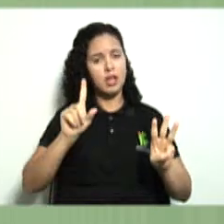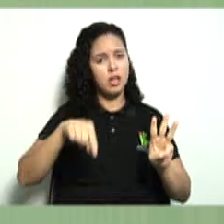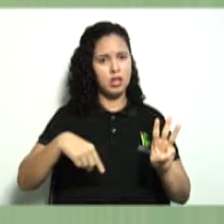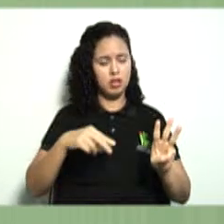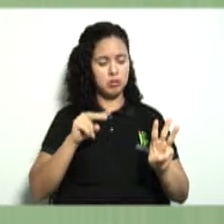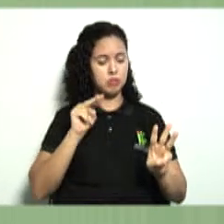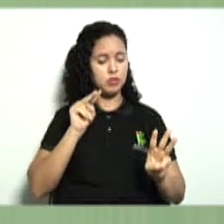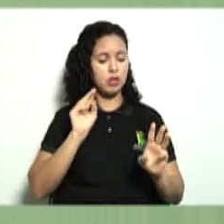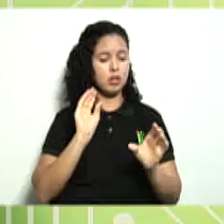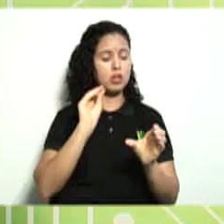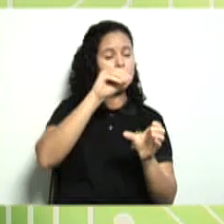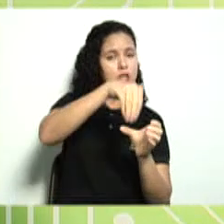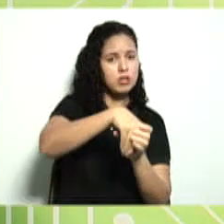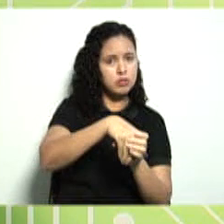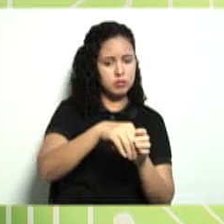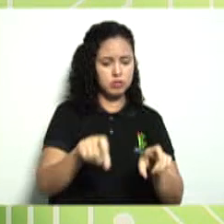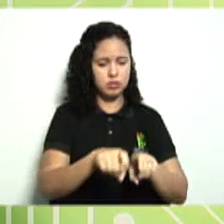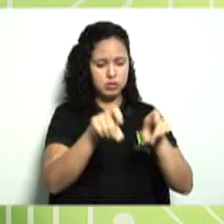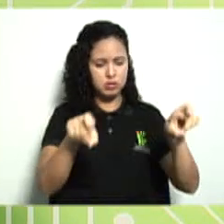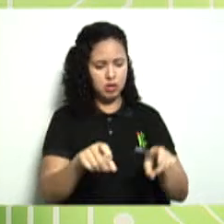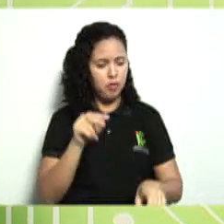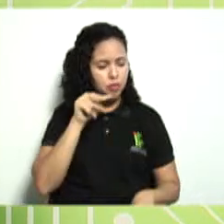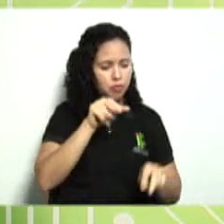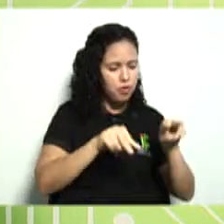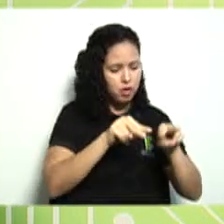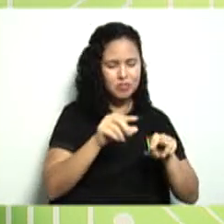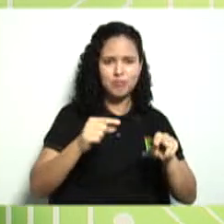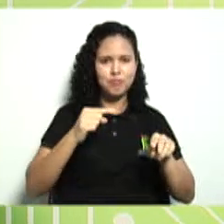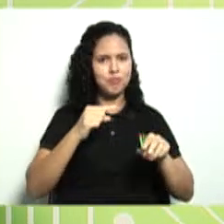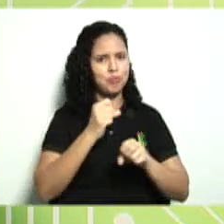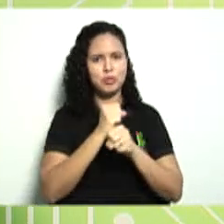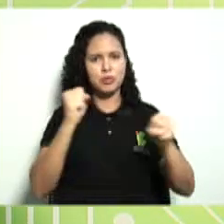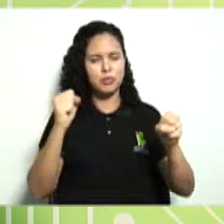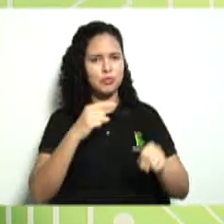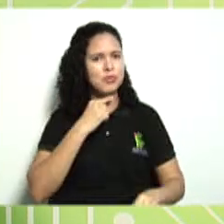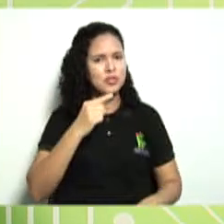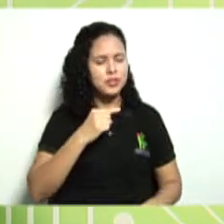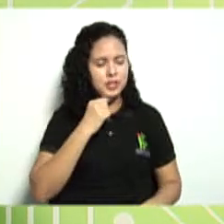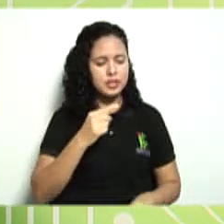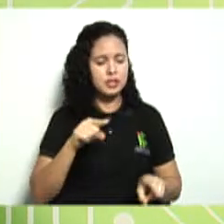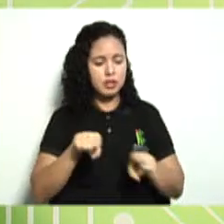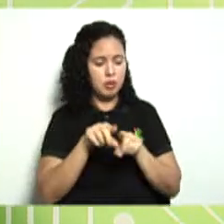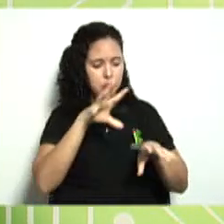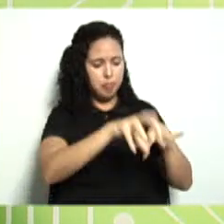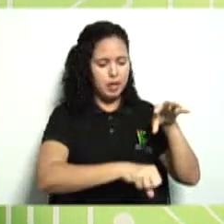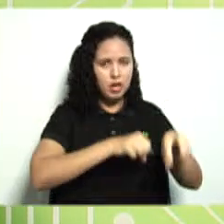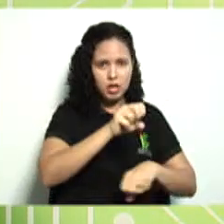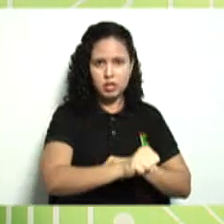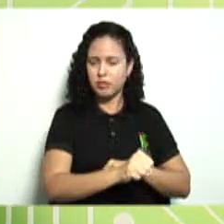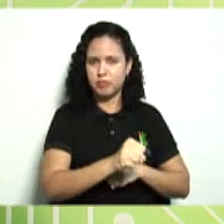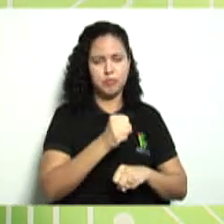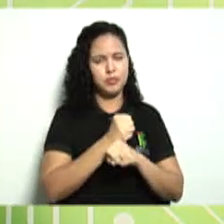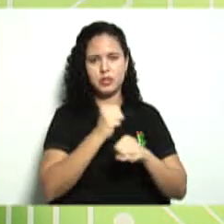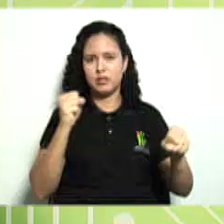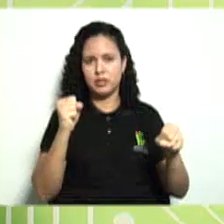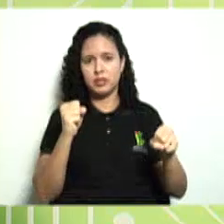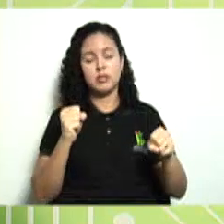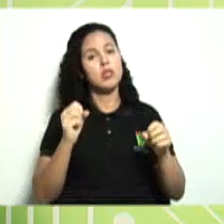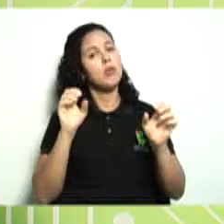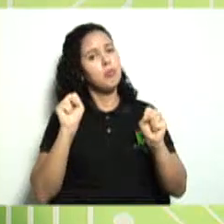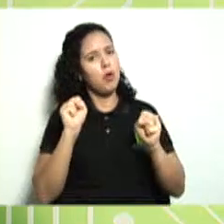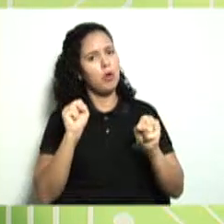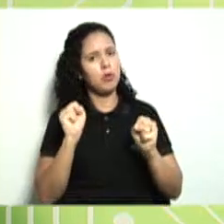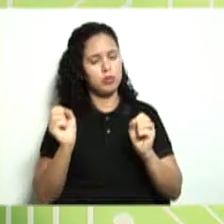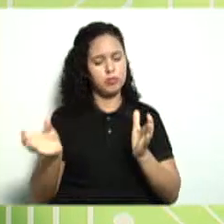já está acompanhando a aula agora, pode ter certeza que vai aparecer alguma coisa nesse sentido, para você ter